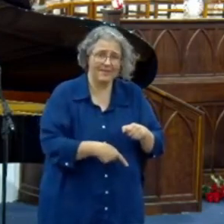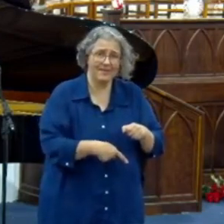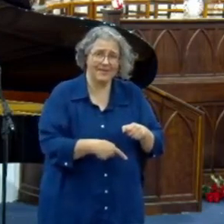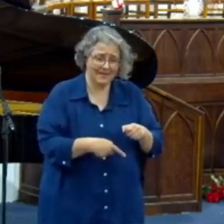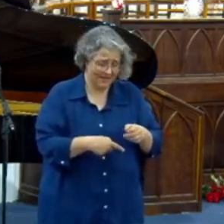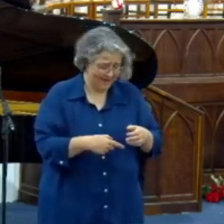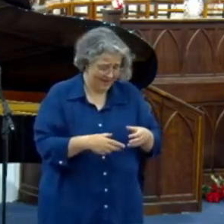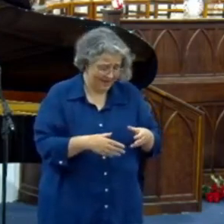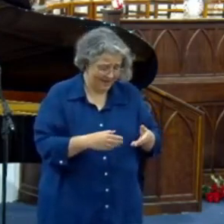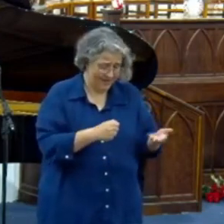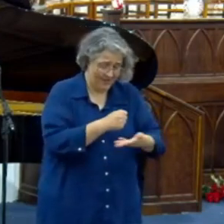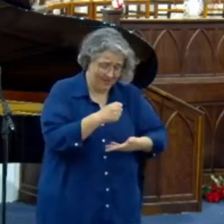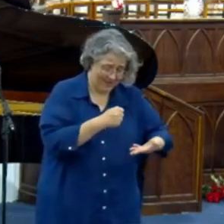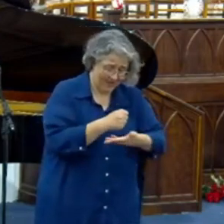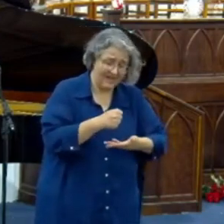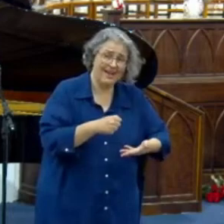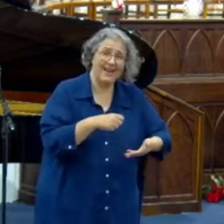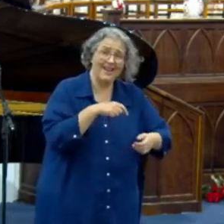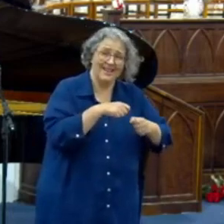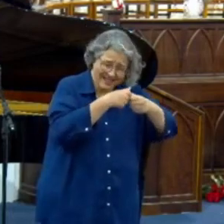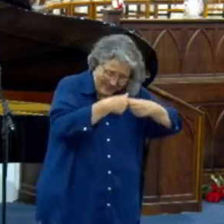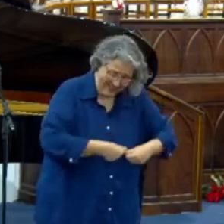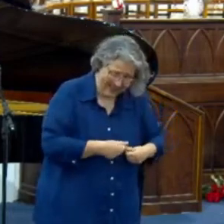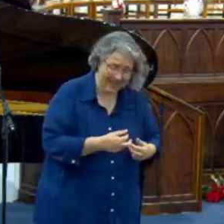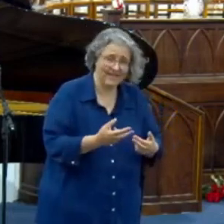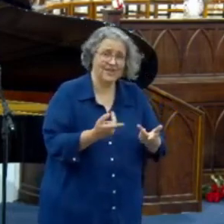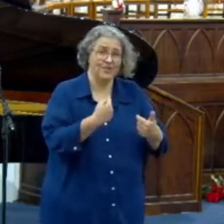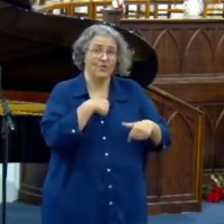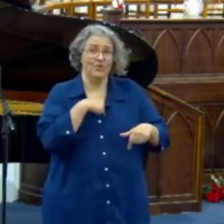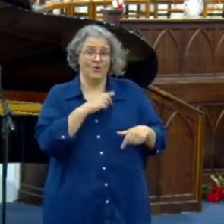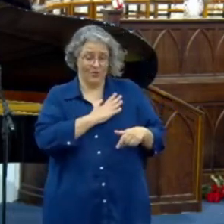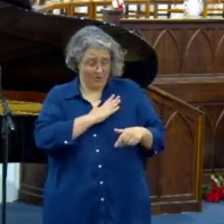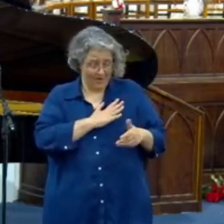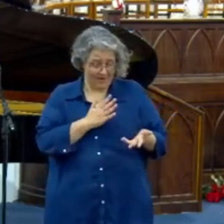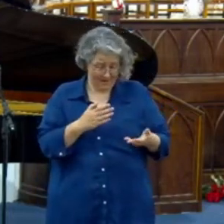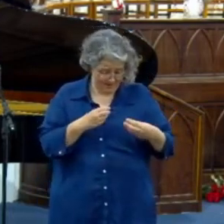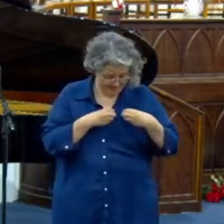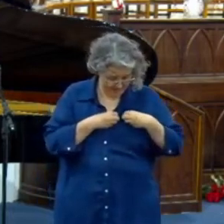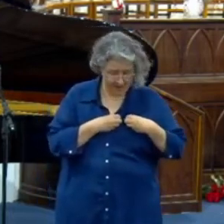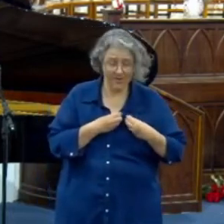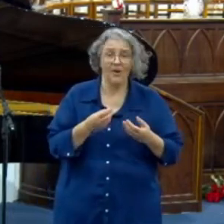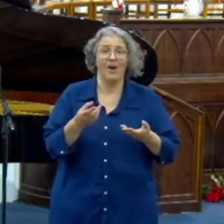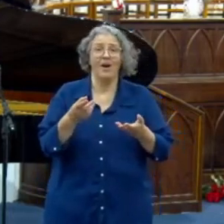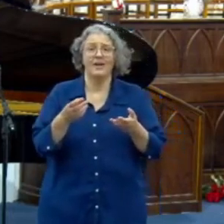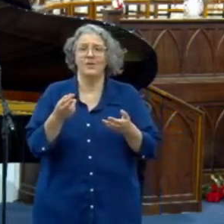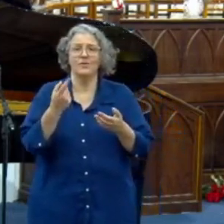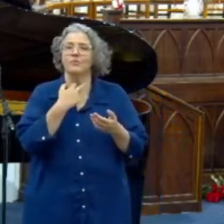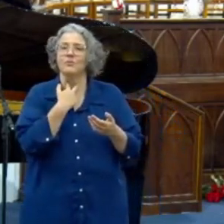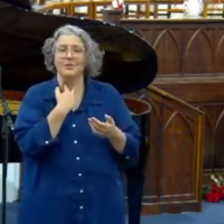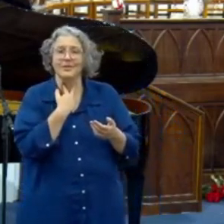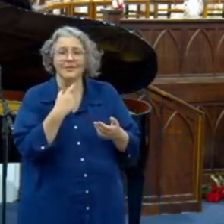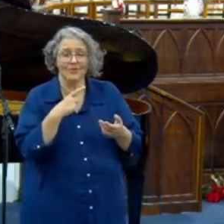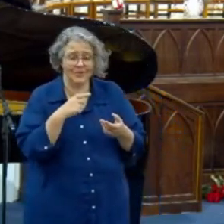igreja? Apegado às coisas, confiado nas coisas, o tempo inteiro, ensinando isso